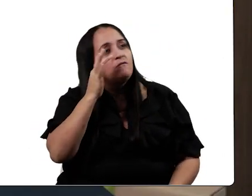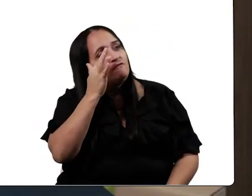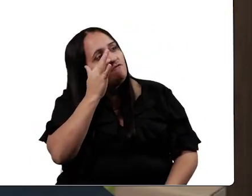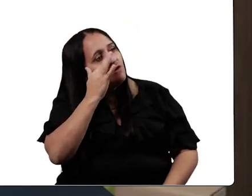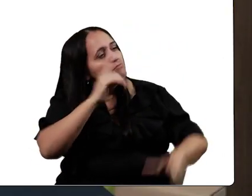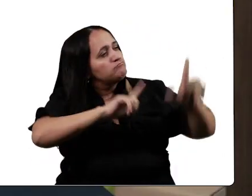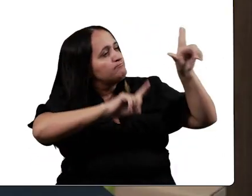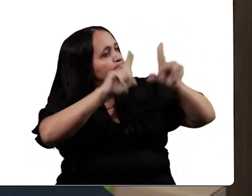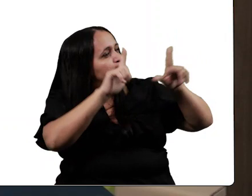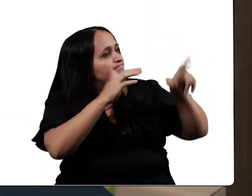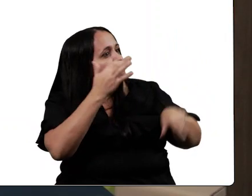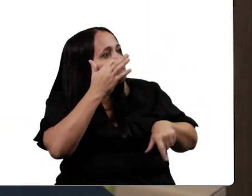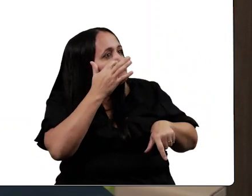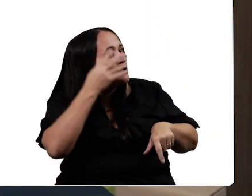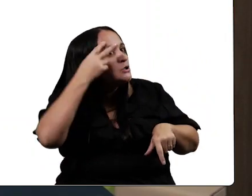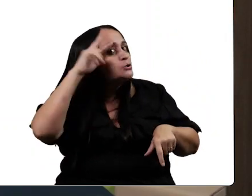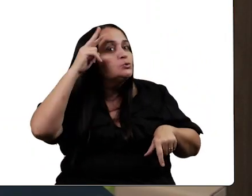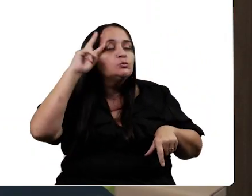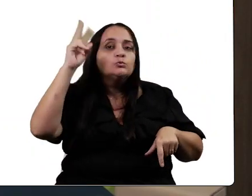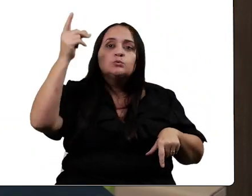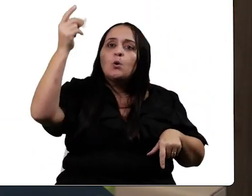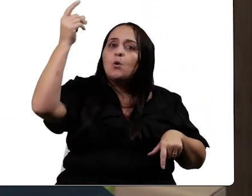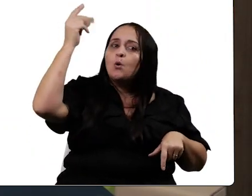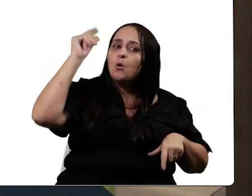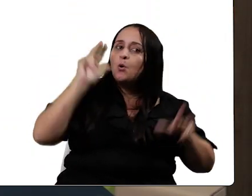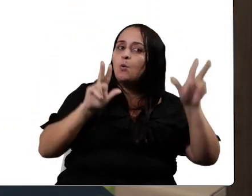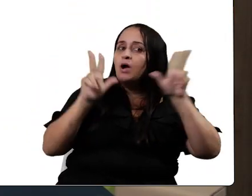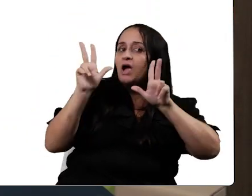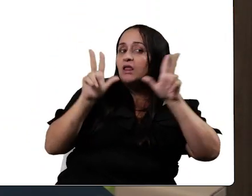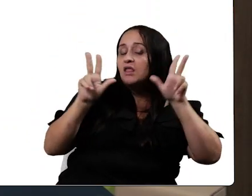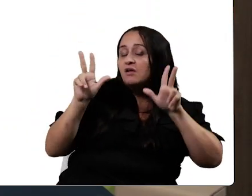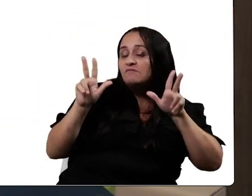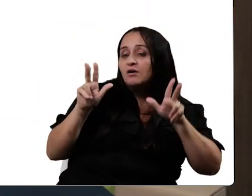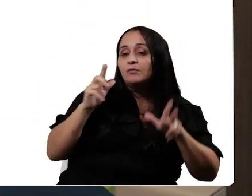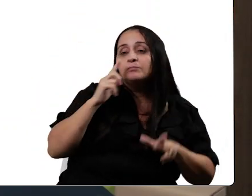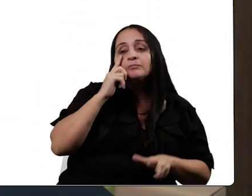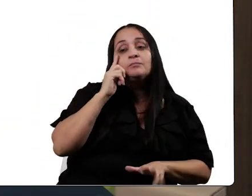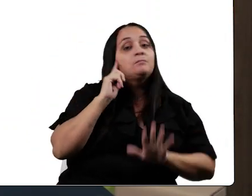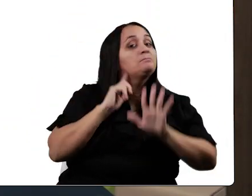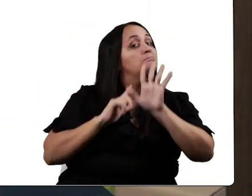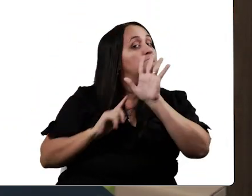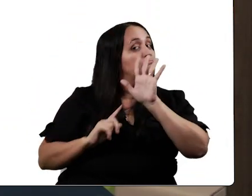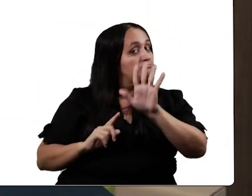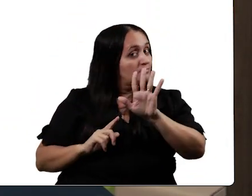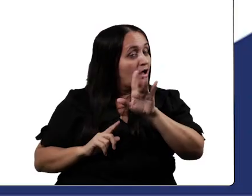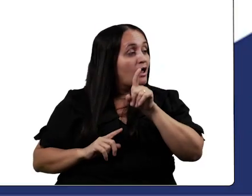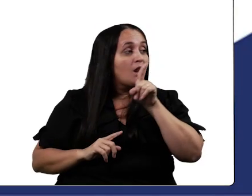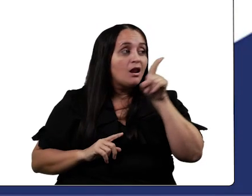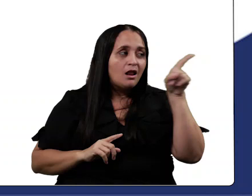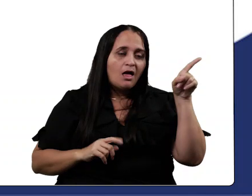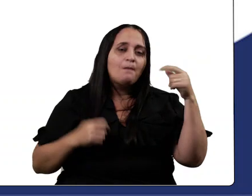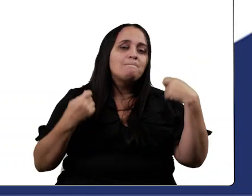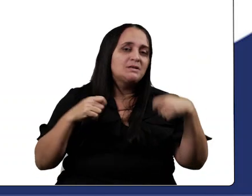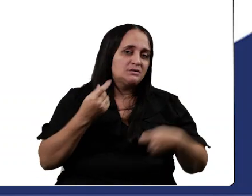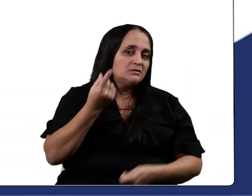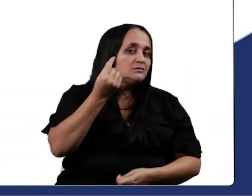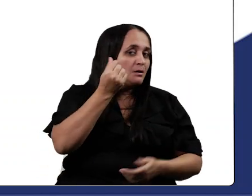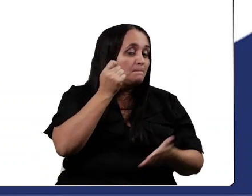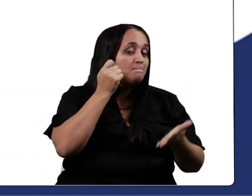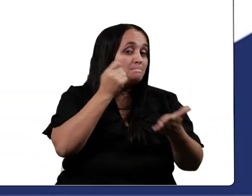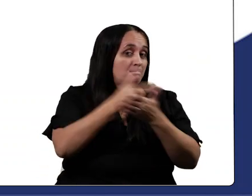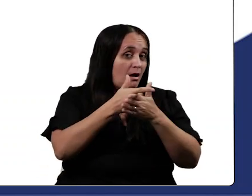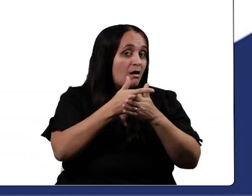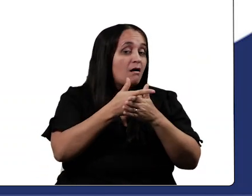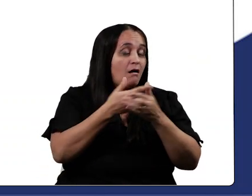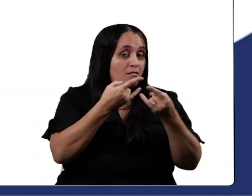história do nosso carnaval. Agora presta atenção, que na Casa do Carnaval tem que pagar. Olha aqui, o